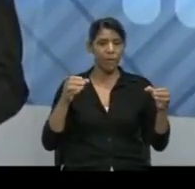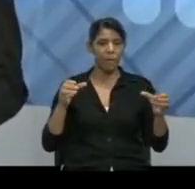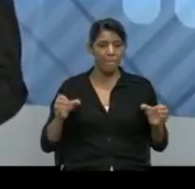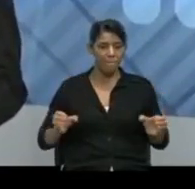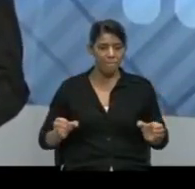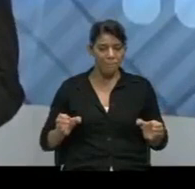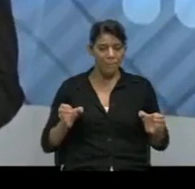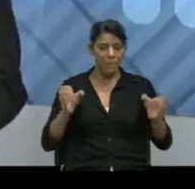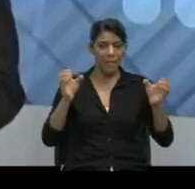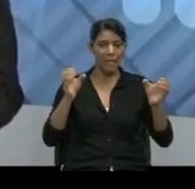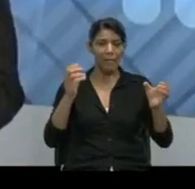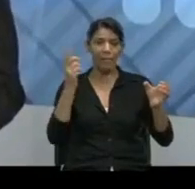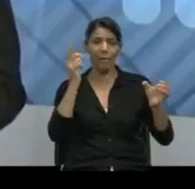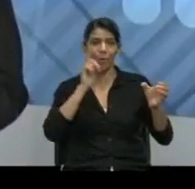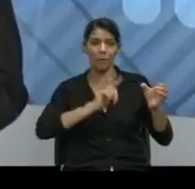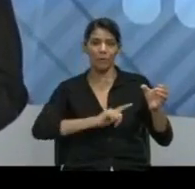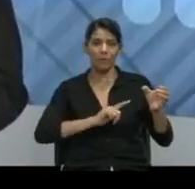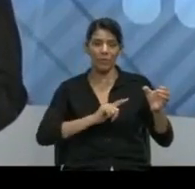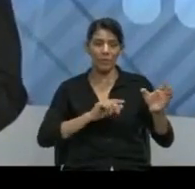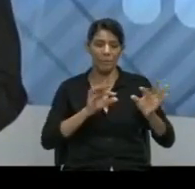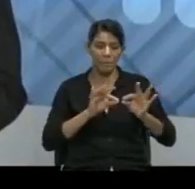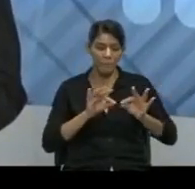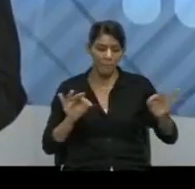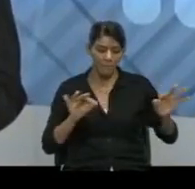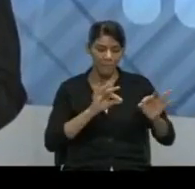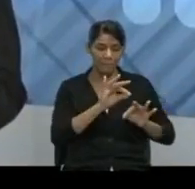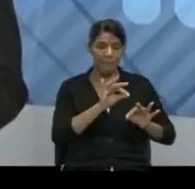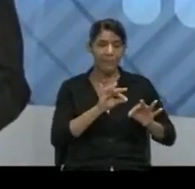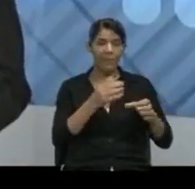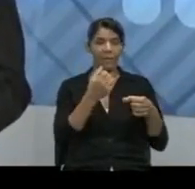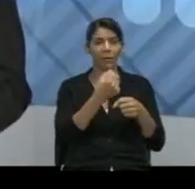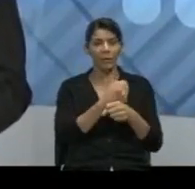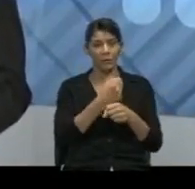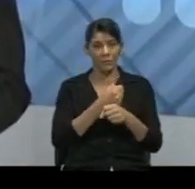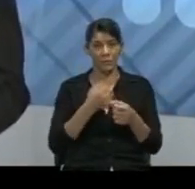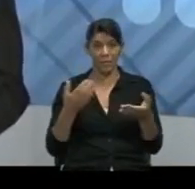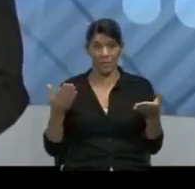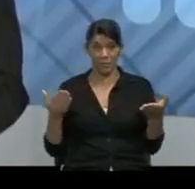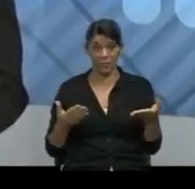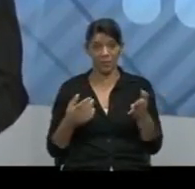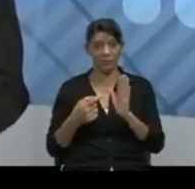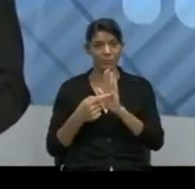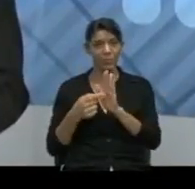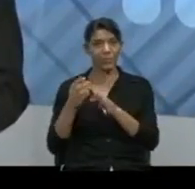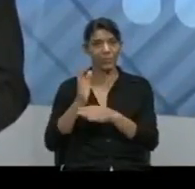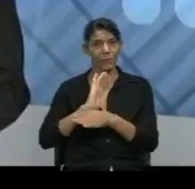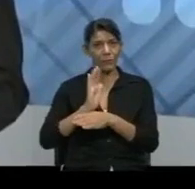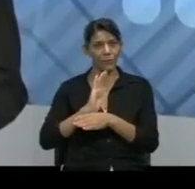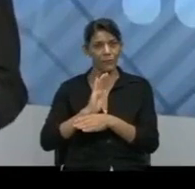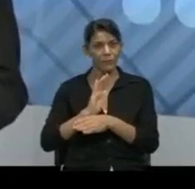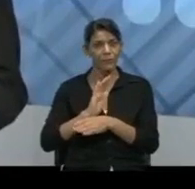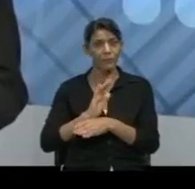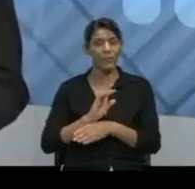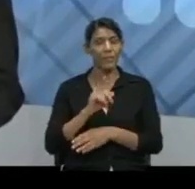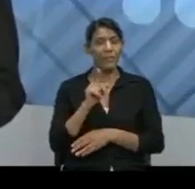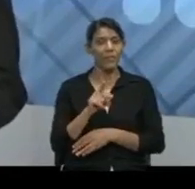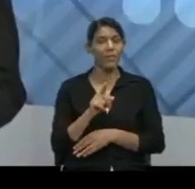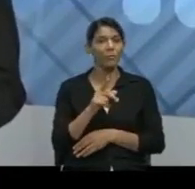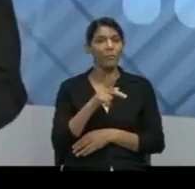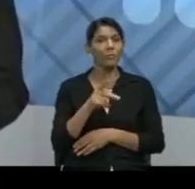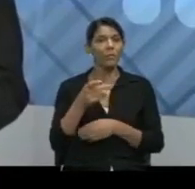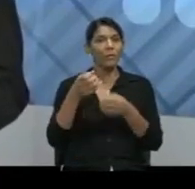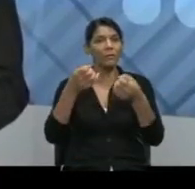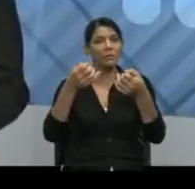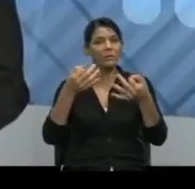pilares, para a gente poder fazer a alocação correta da obra. Ok? Então agora a gente vai para um vídeo bem rapidinho, onde o professor